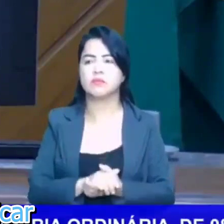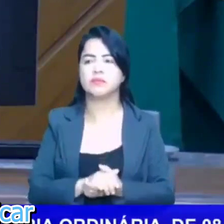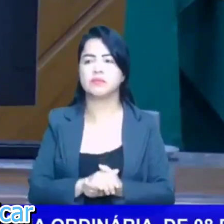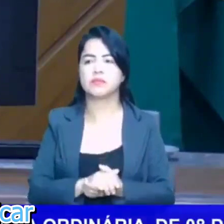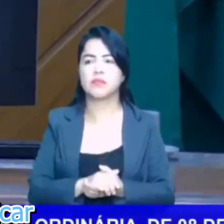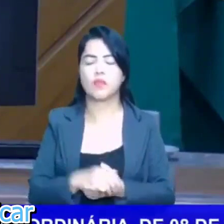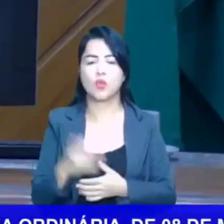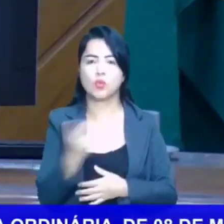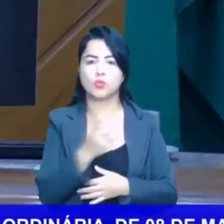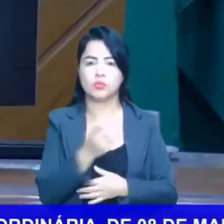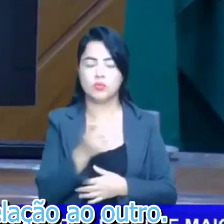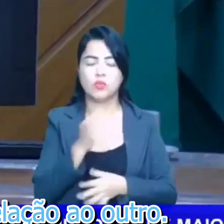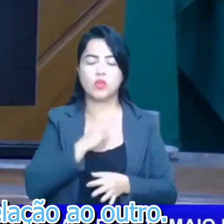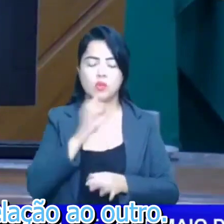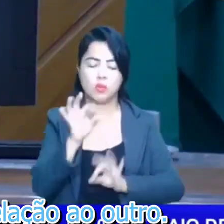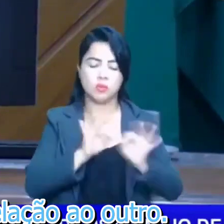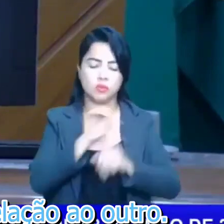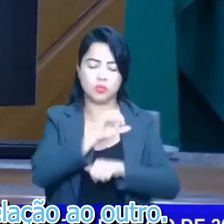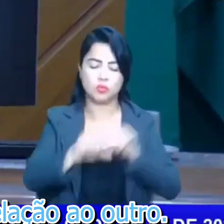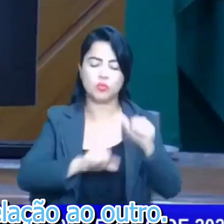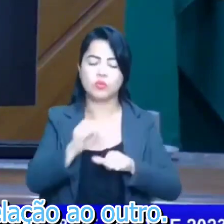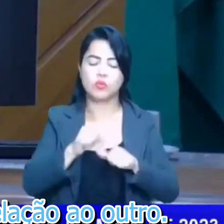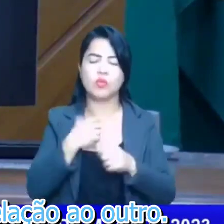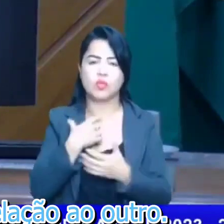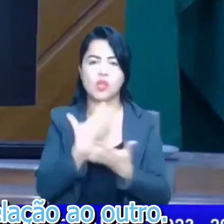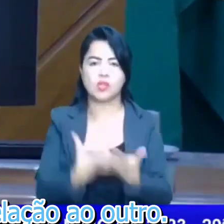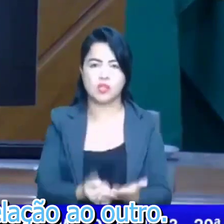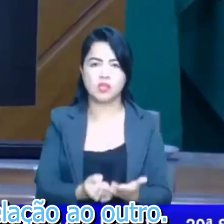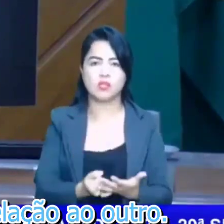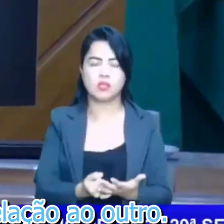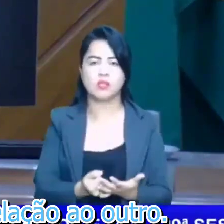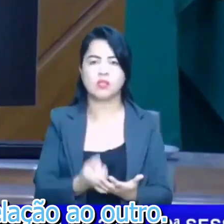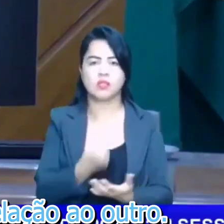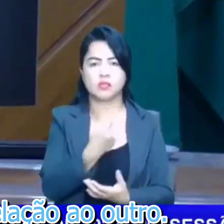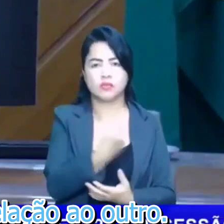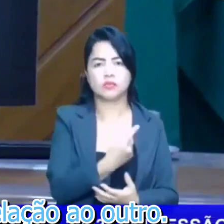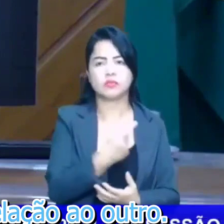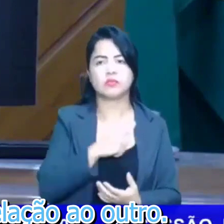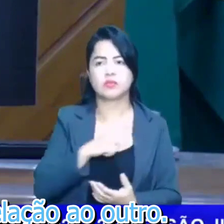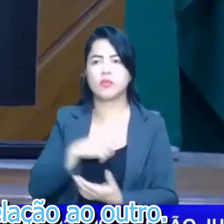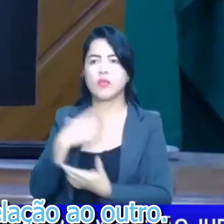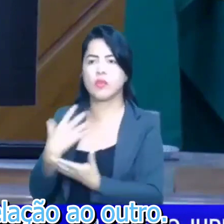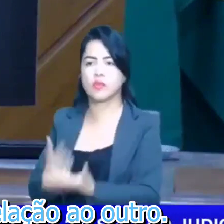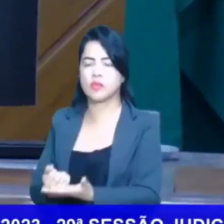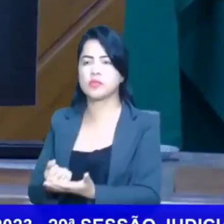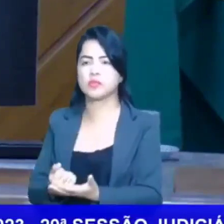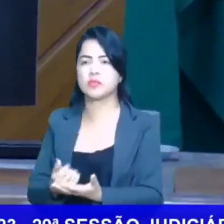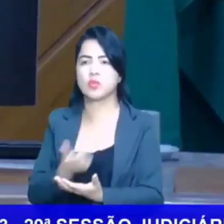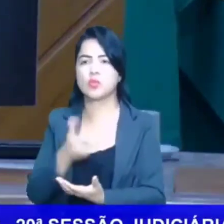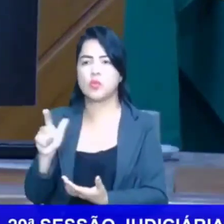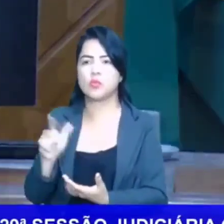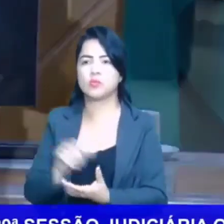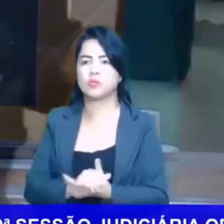ambos os pareceres, para indicar aprovação com ressalvas em relação a um e aprovação em relação ao outro.